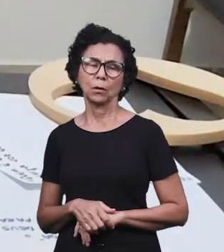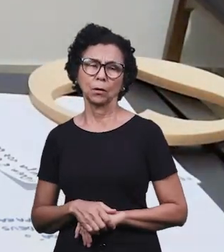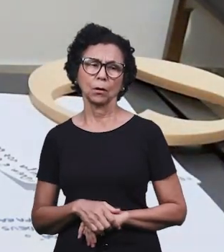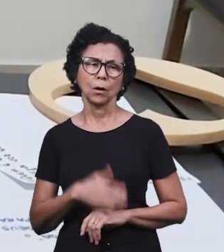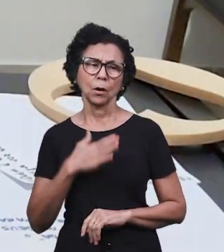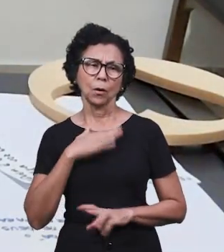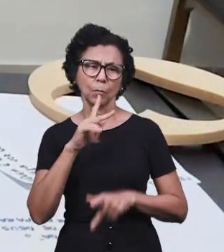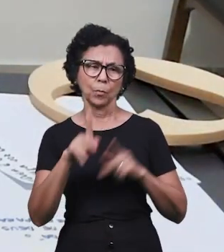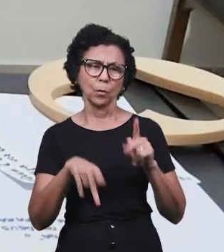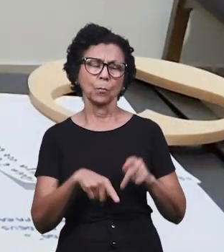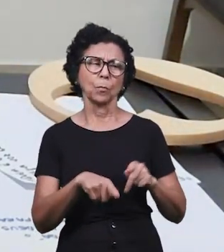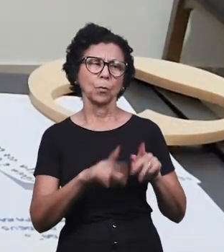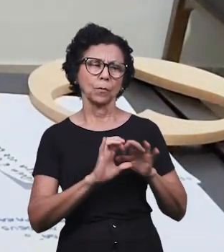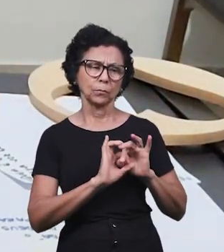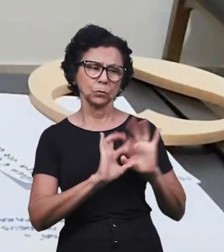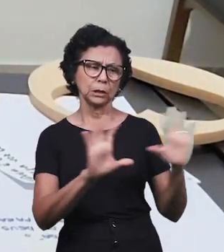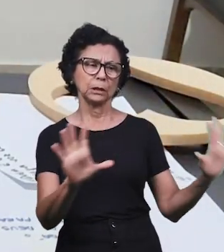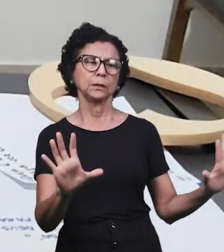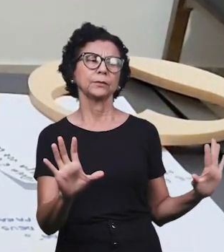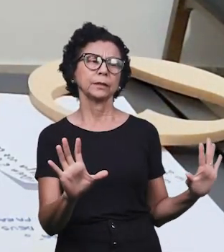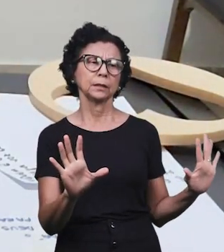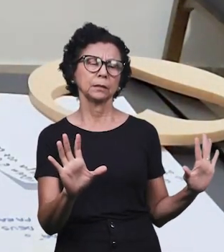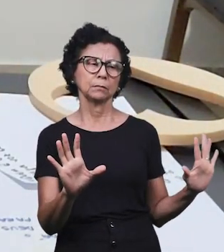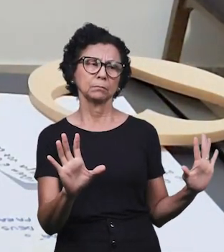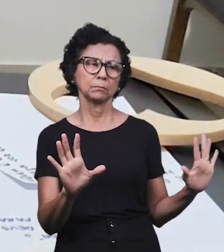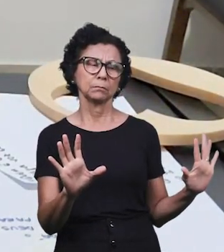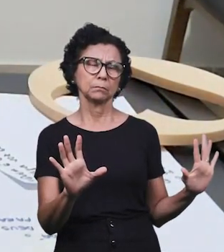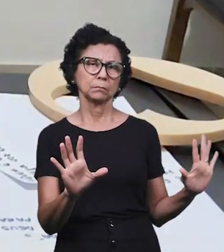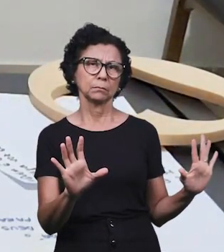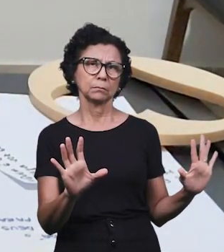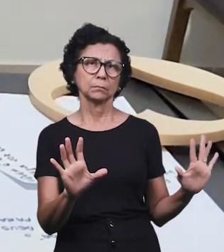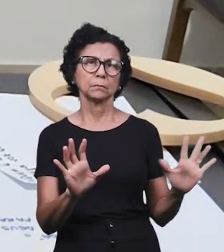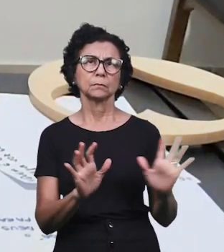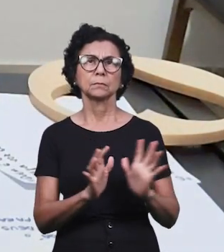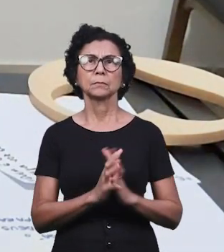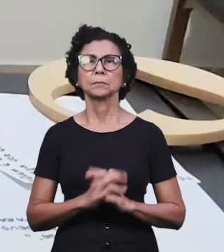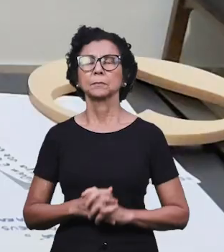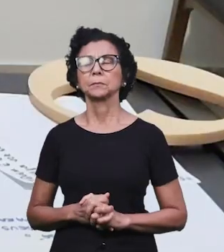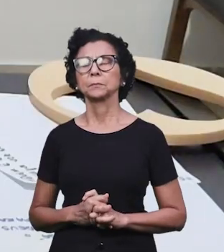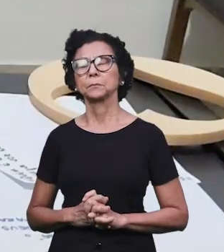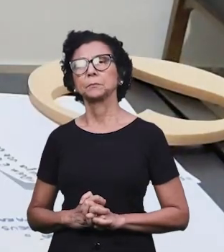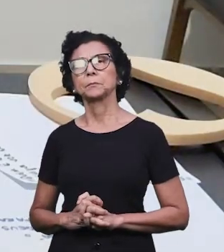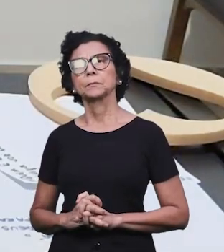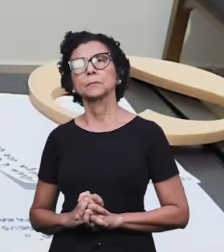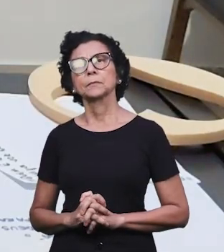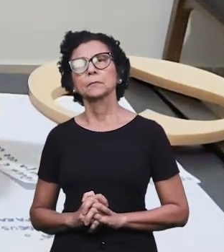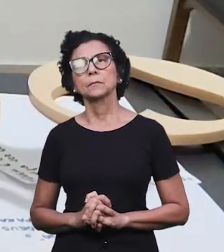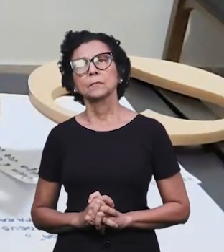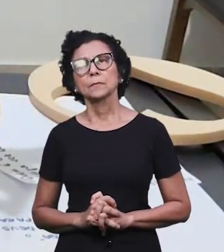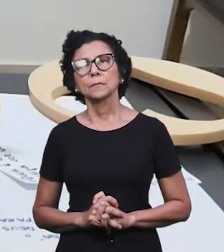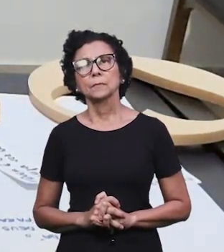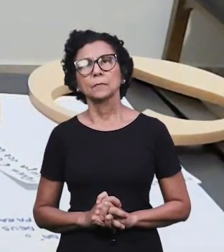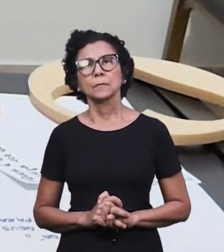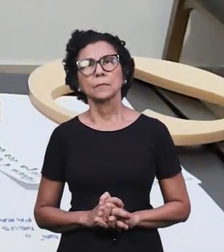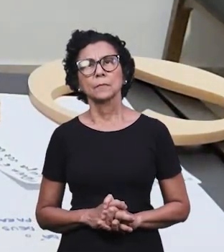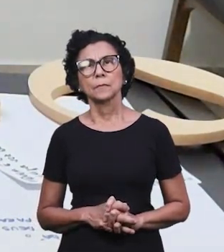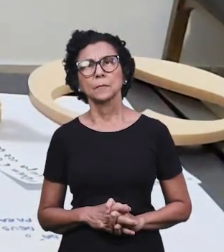deixa meu povo ir, vejam o que eu fiz aqui, eu escrevi, para que as irmãs possam ver que, eu não tenho